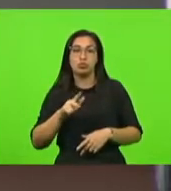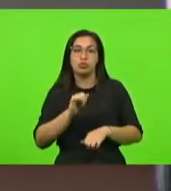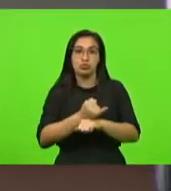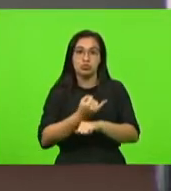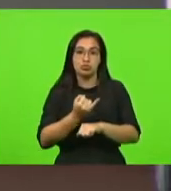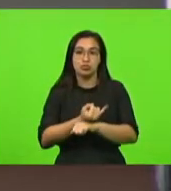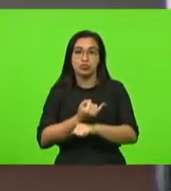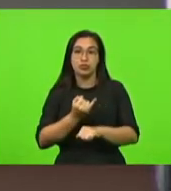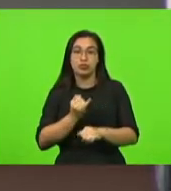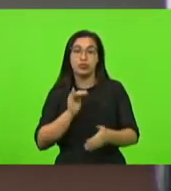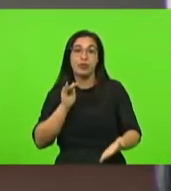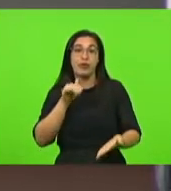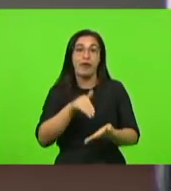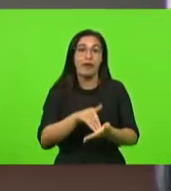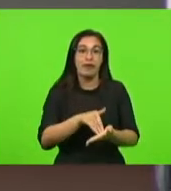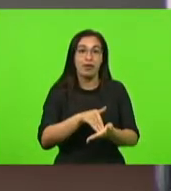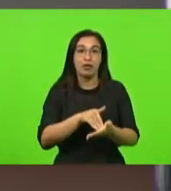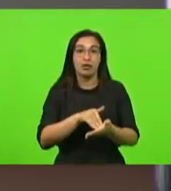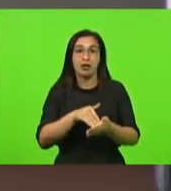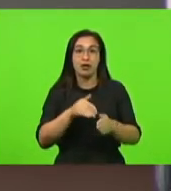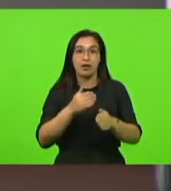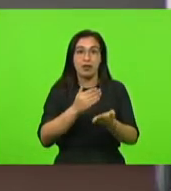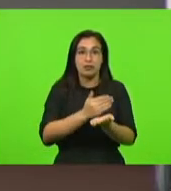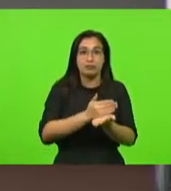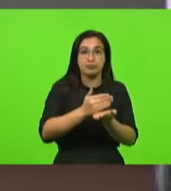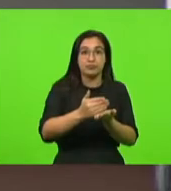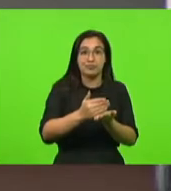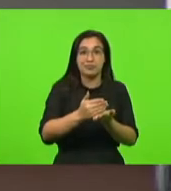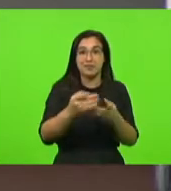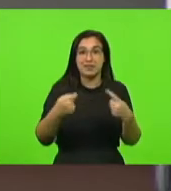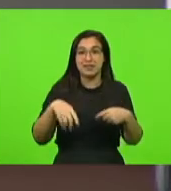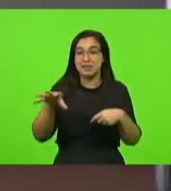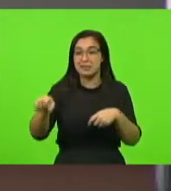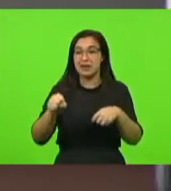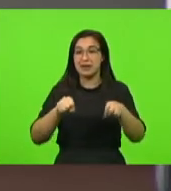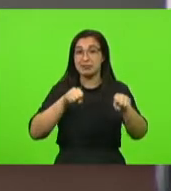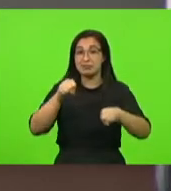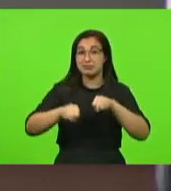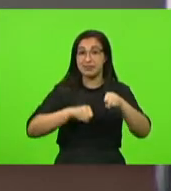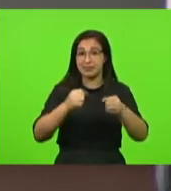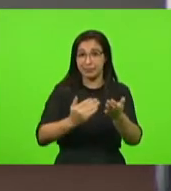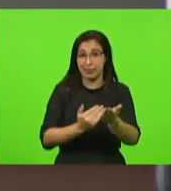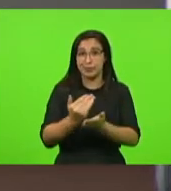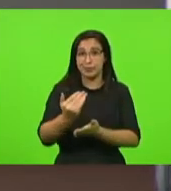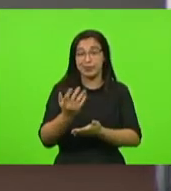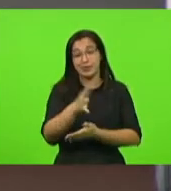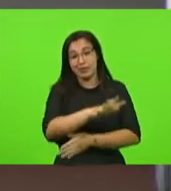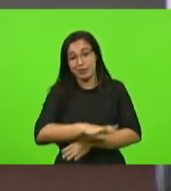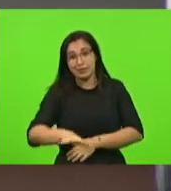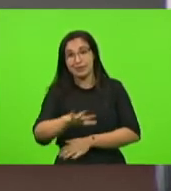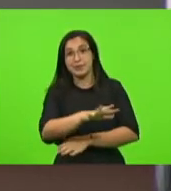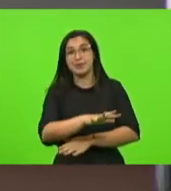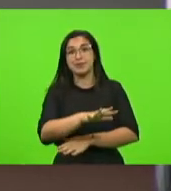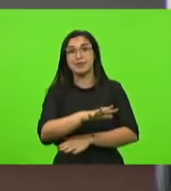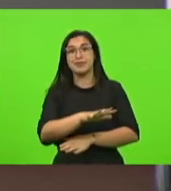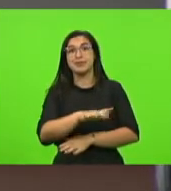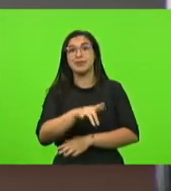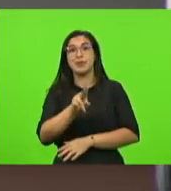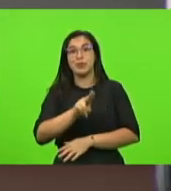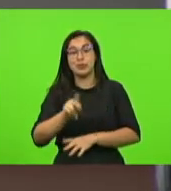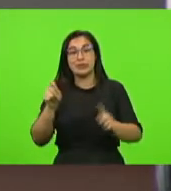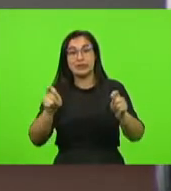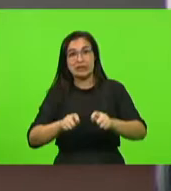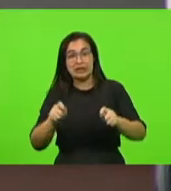divisa, e o pessoal tem que pegar a bicicleta e continuar a viagem. Com a região metropolitana, o ônibus vai lá no centro de